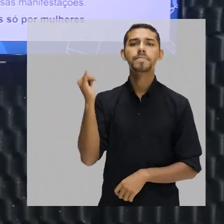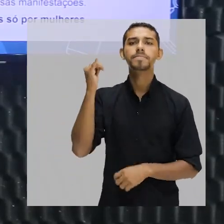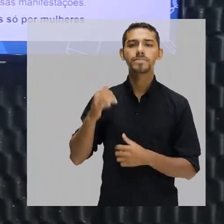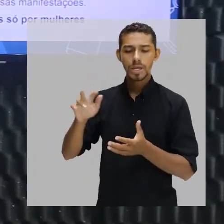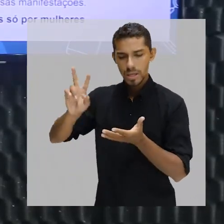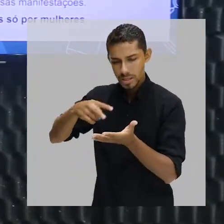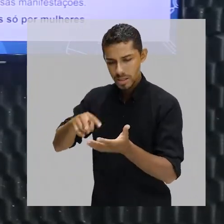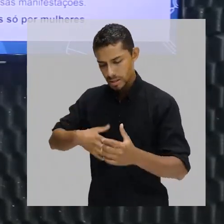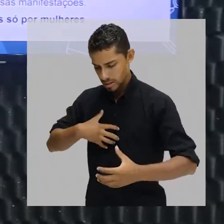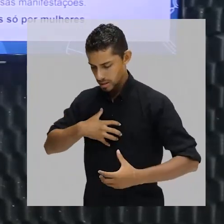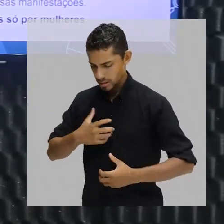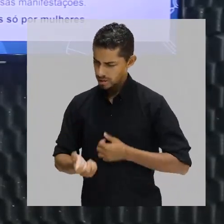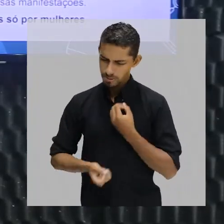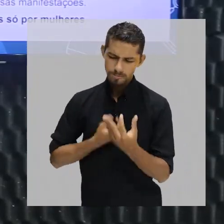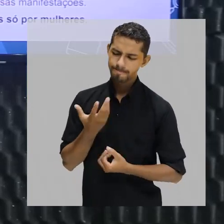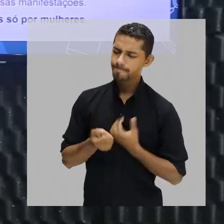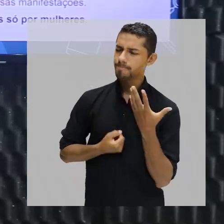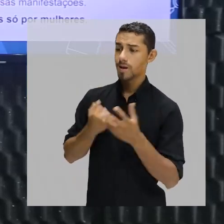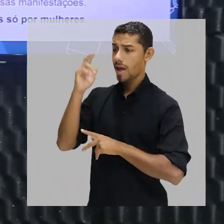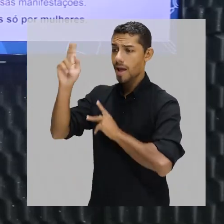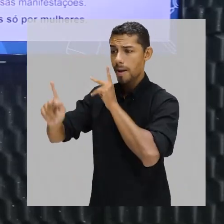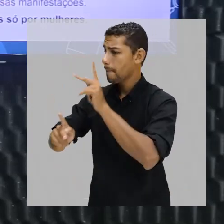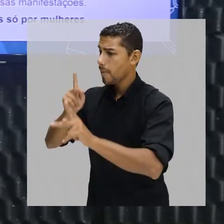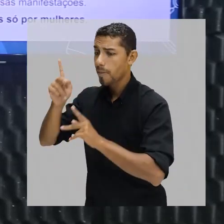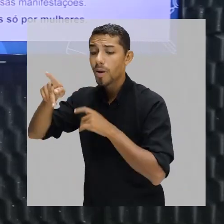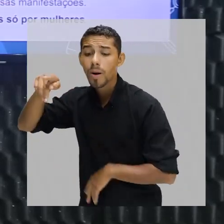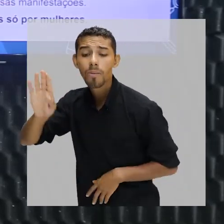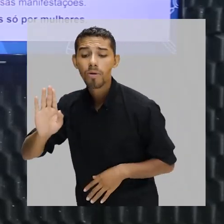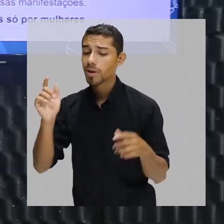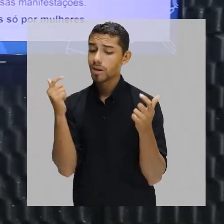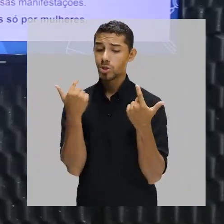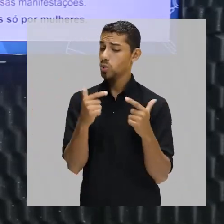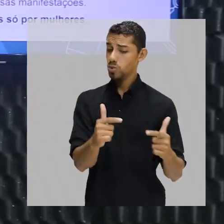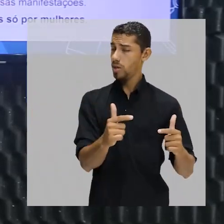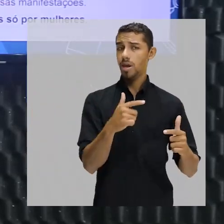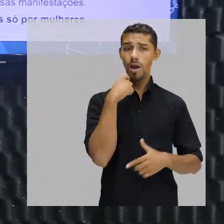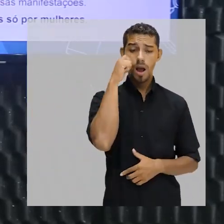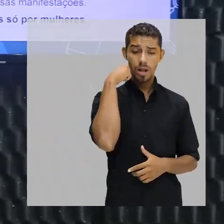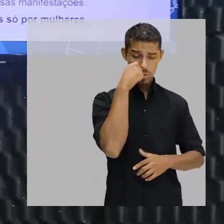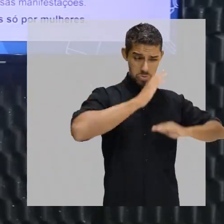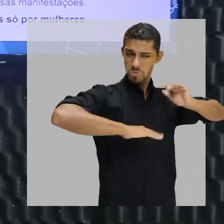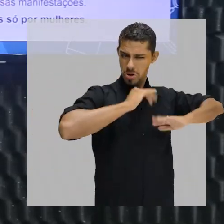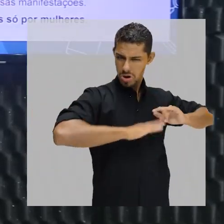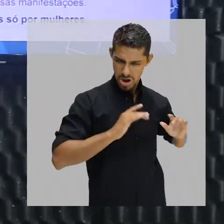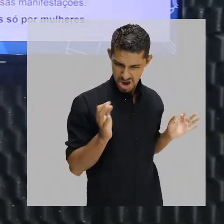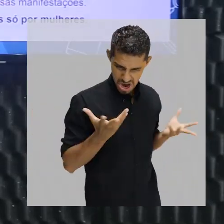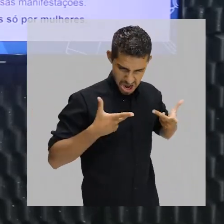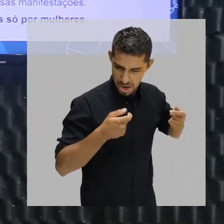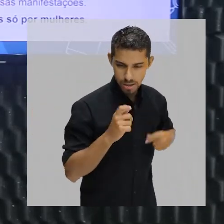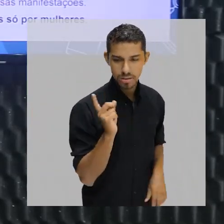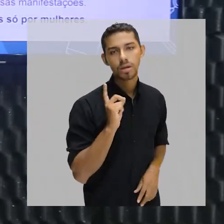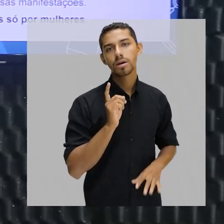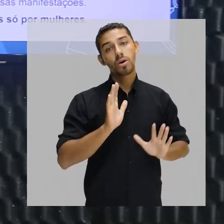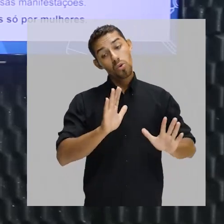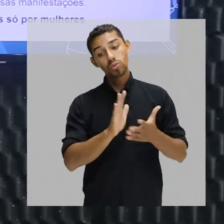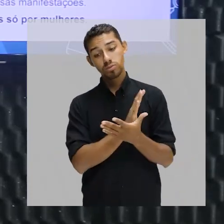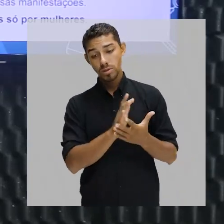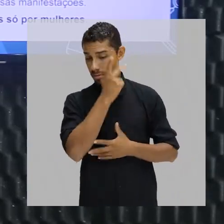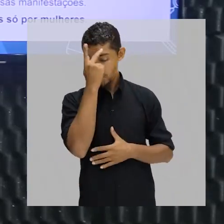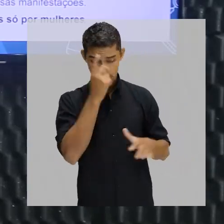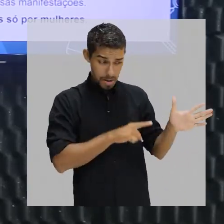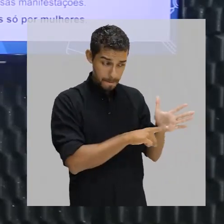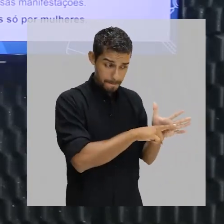danças dramáticas são de caráter popular. Você não tem atores profissionais. Você pode até ter, entendeu? Gente que faça pesquisa sobre isso.